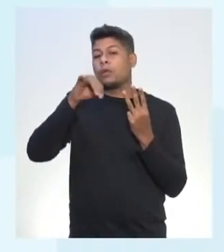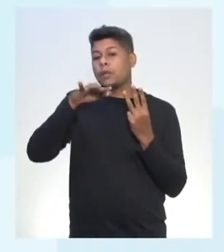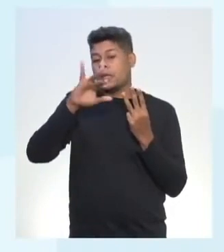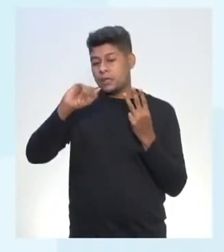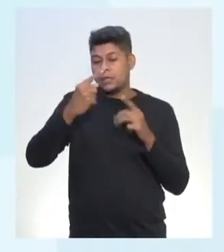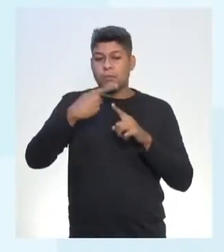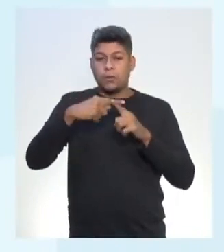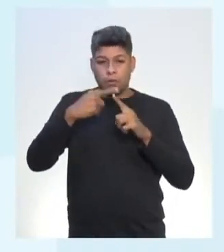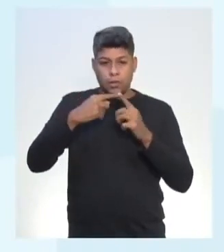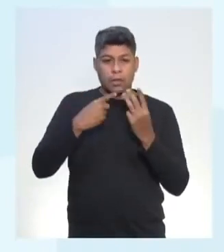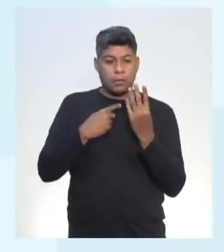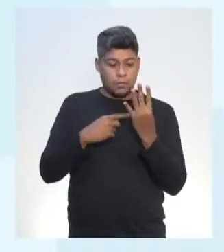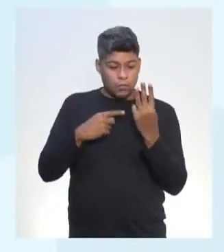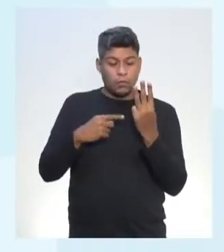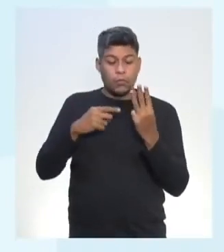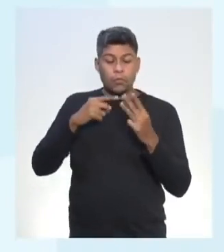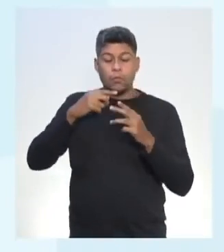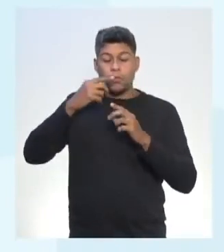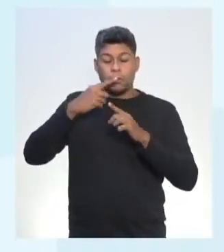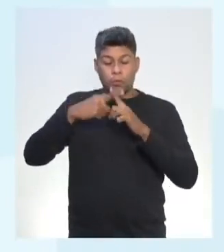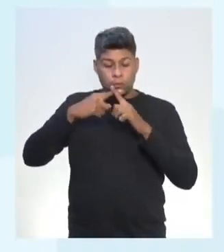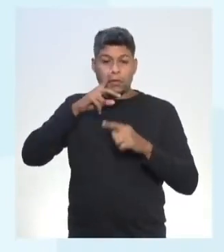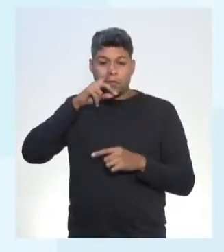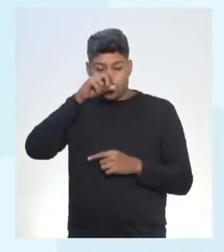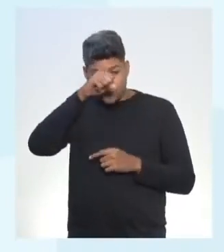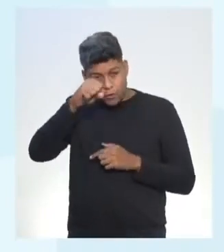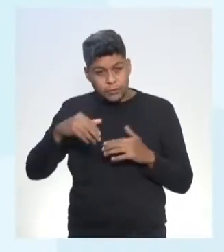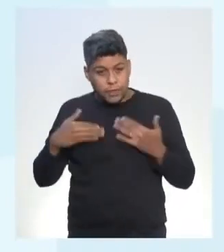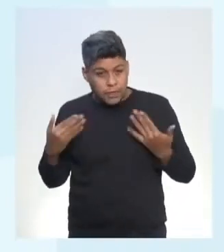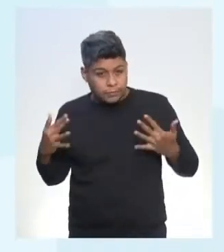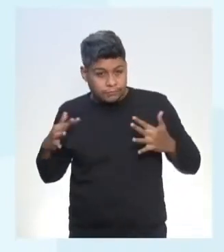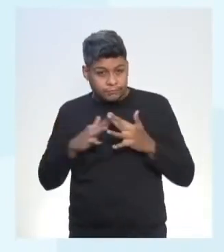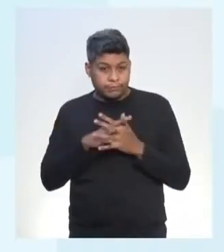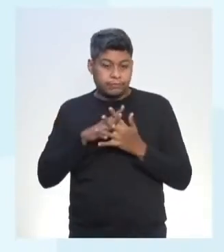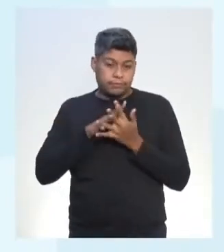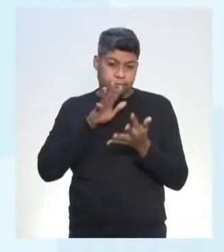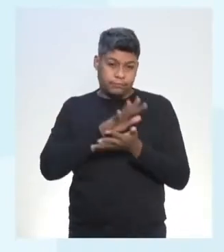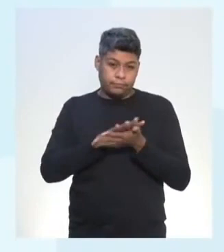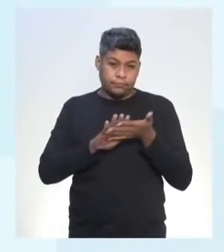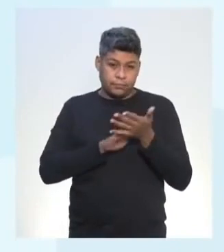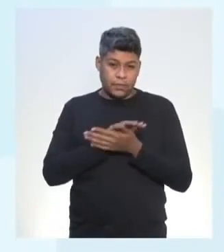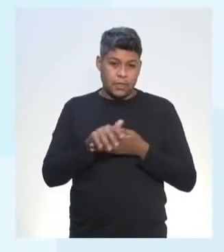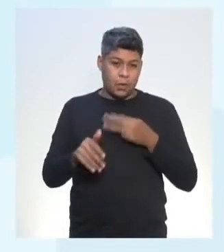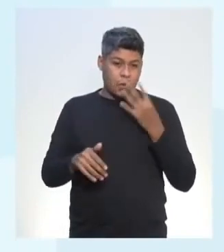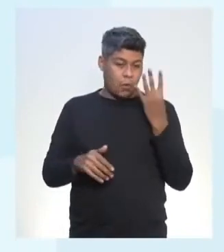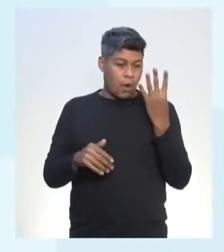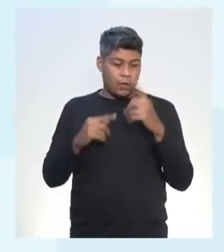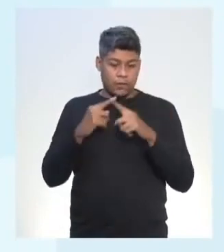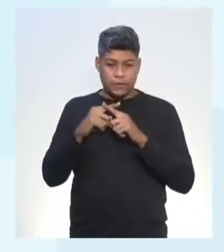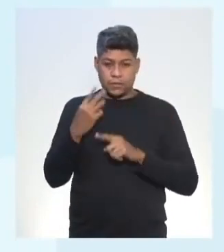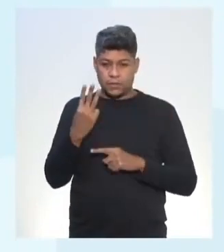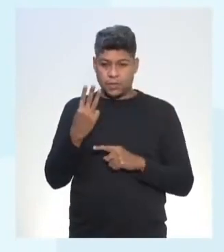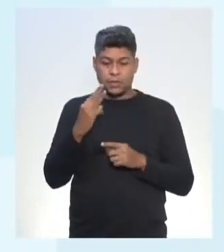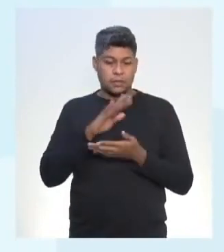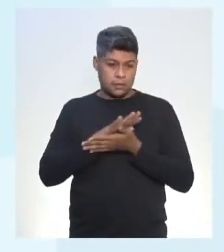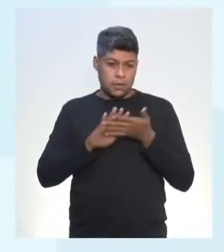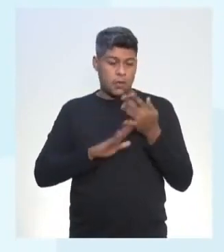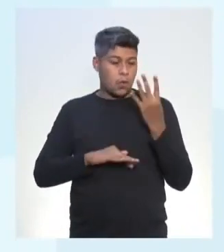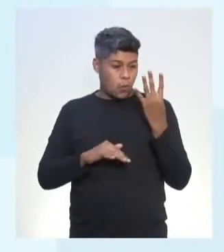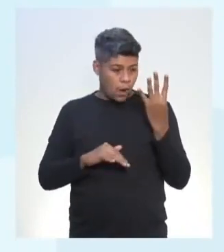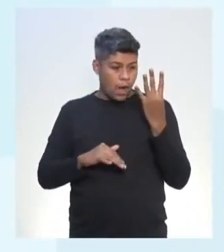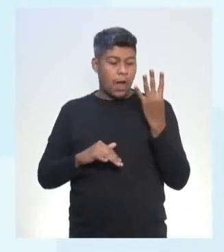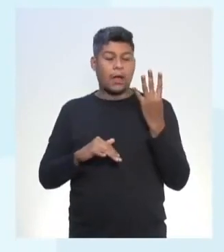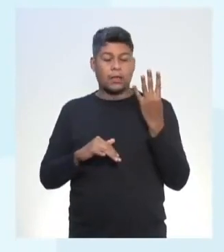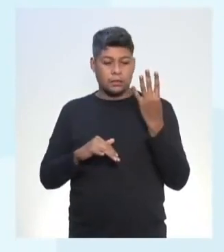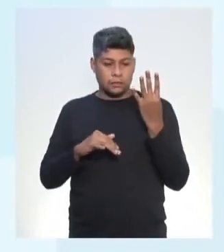uma multiplicação com força. E aí, vocês não confundam, não é a mesma coisa que 4 vezes 3, mas sim 4